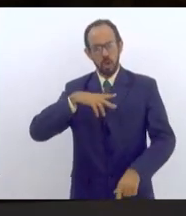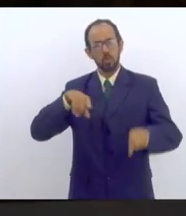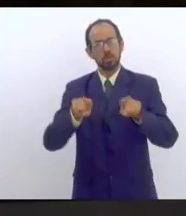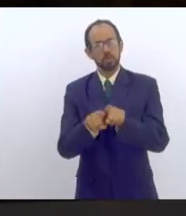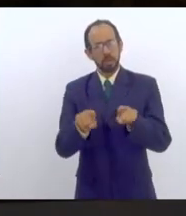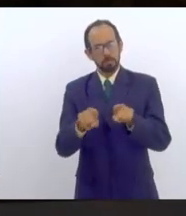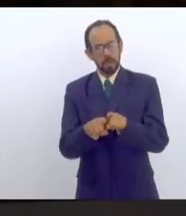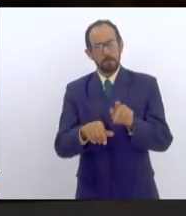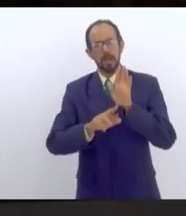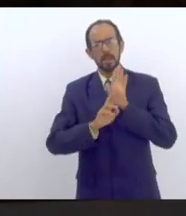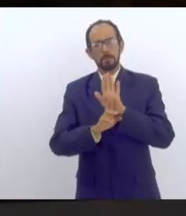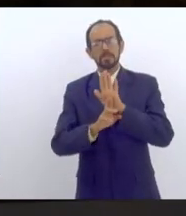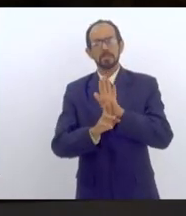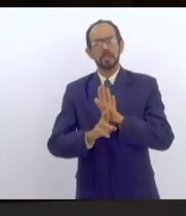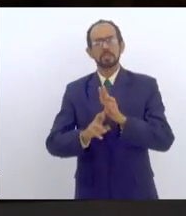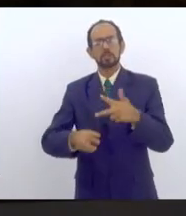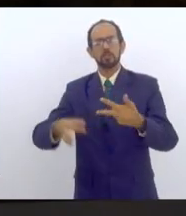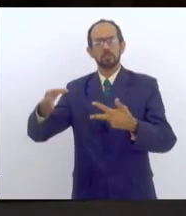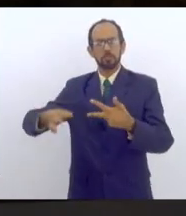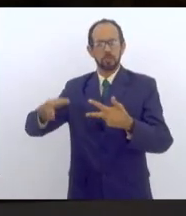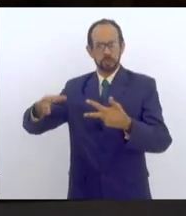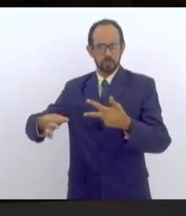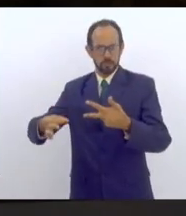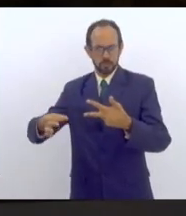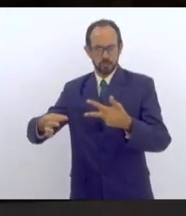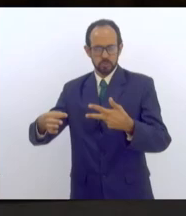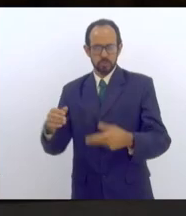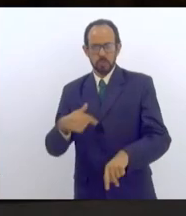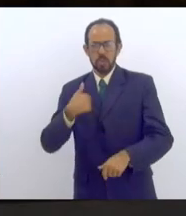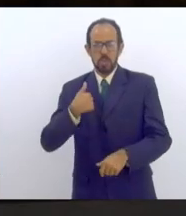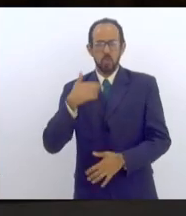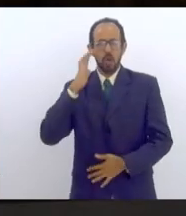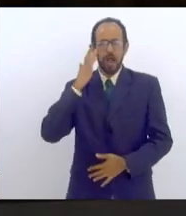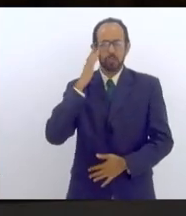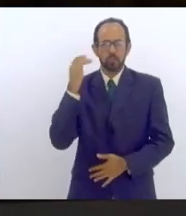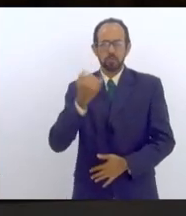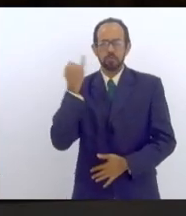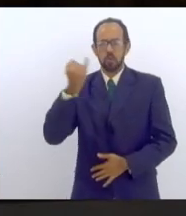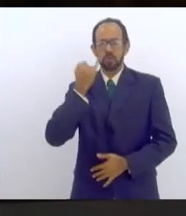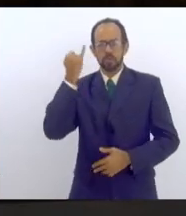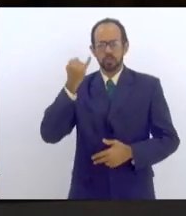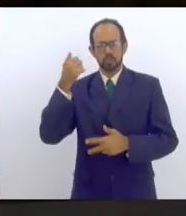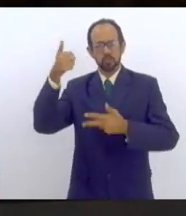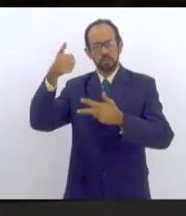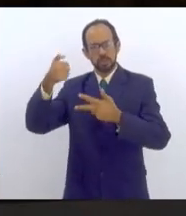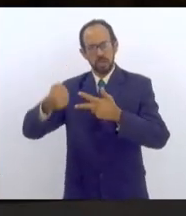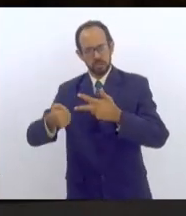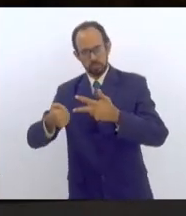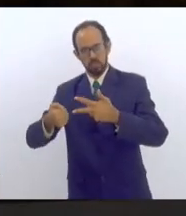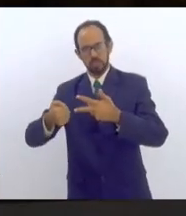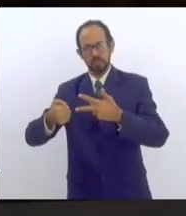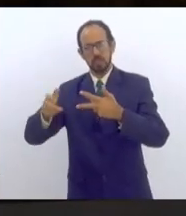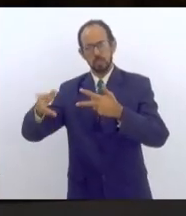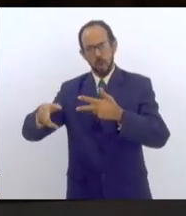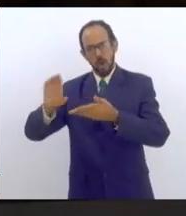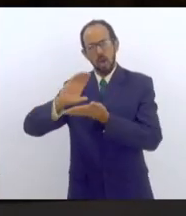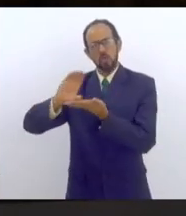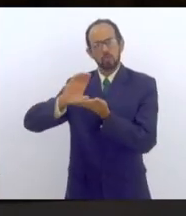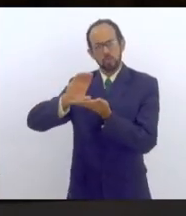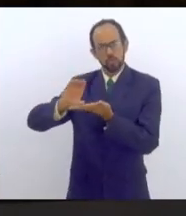represento. Eu acho muito importante que os poderes, como dita a Constituição, sejam